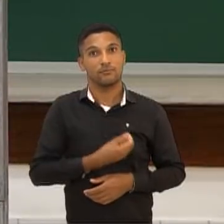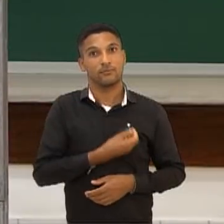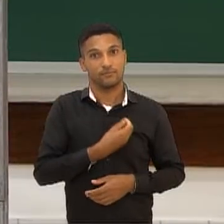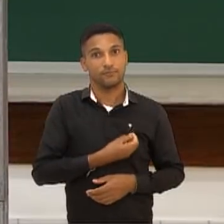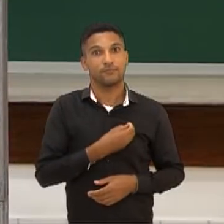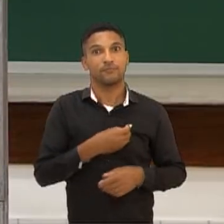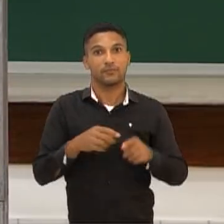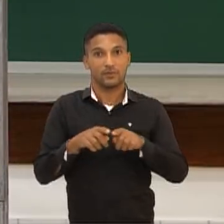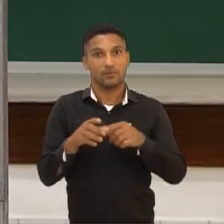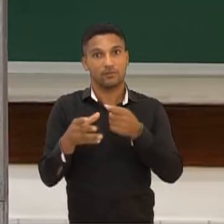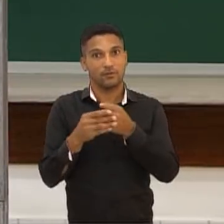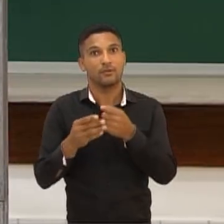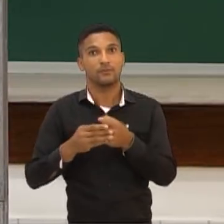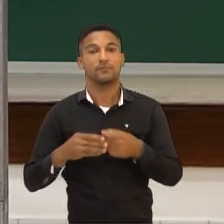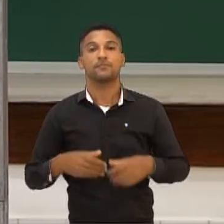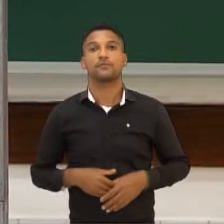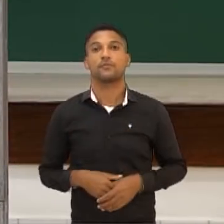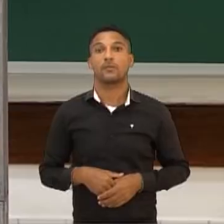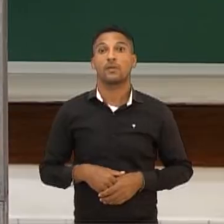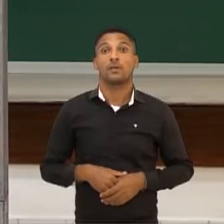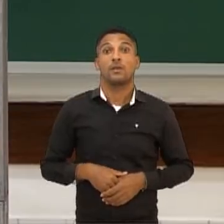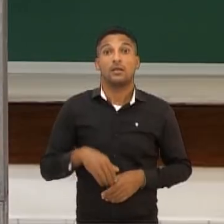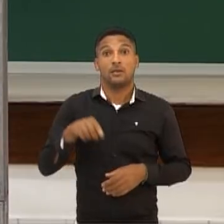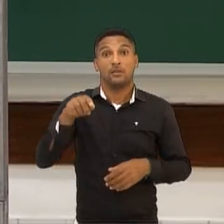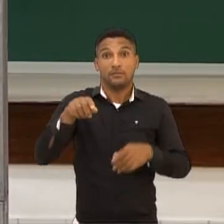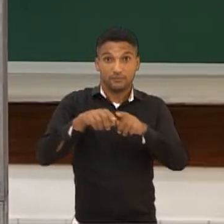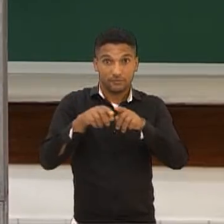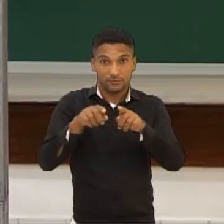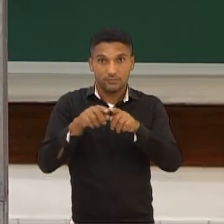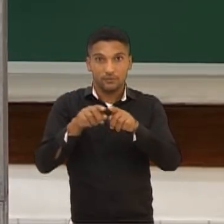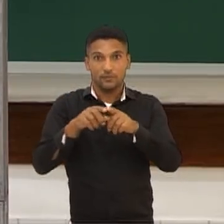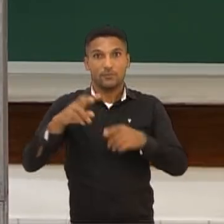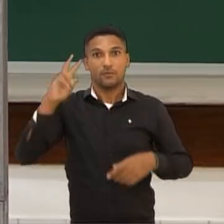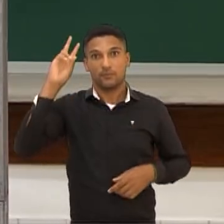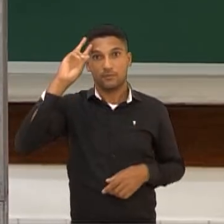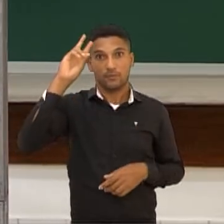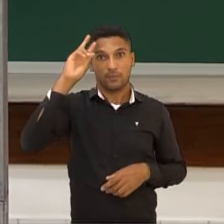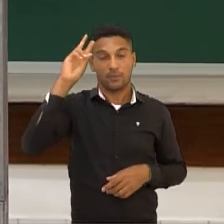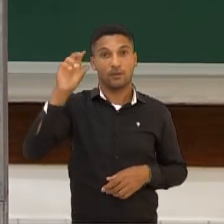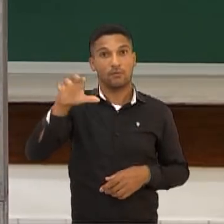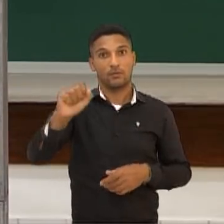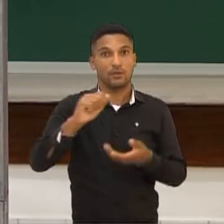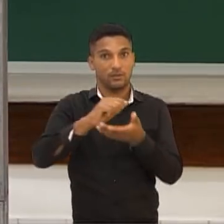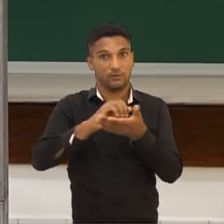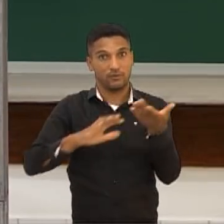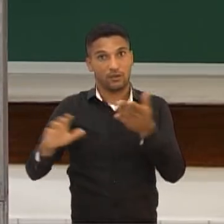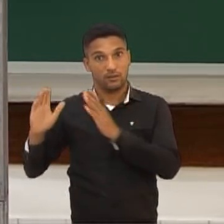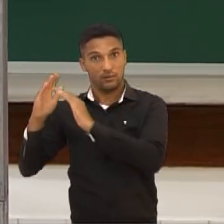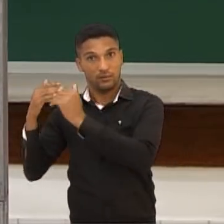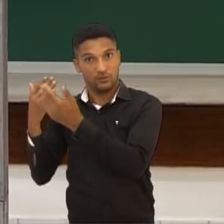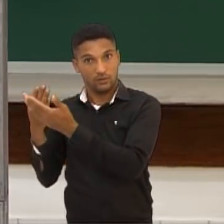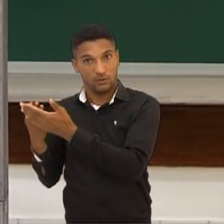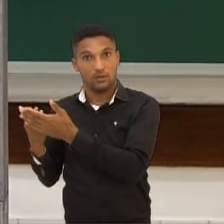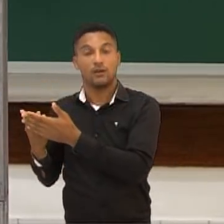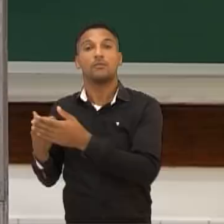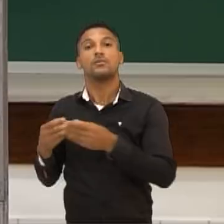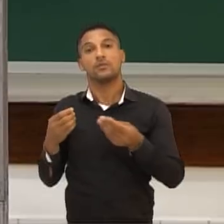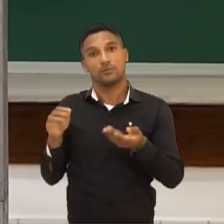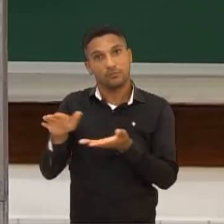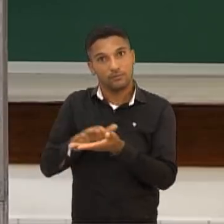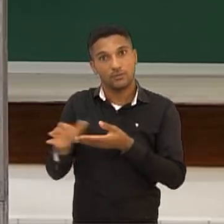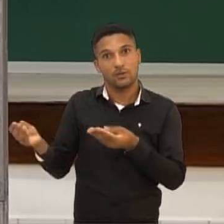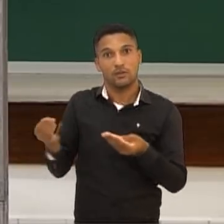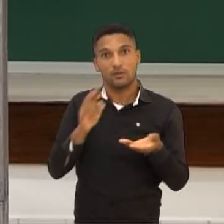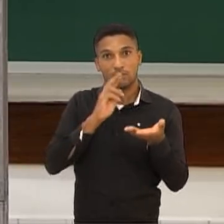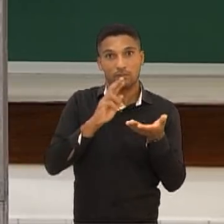está fazendo pela televisão, lembrar de pegar as atividades no colégio e devolver, né? Sendo que cada colégio tem sua data